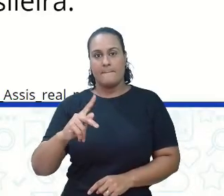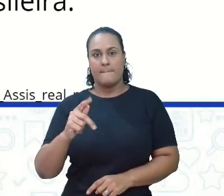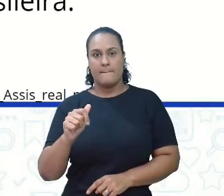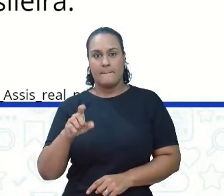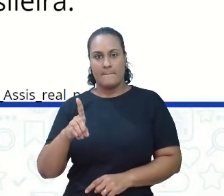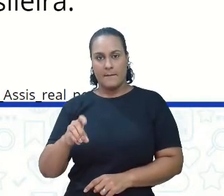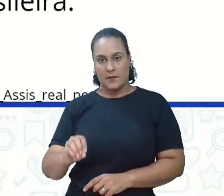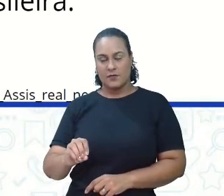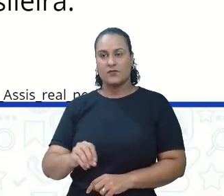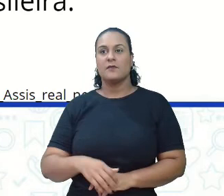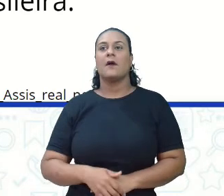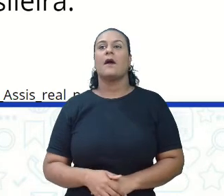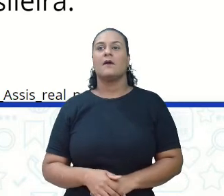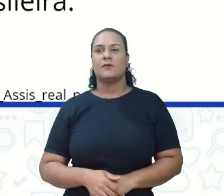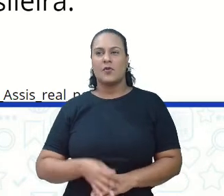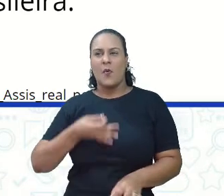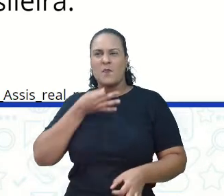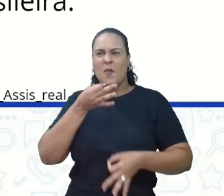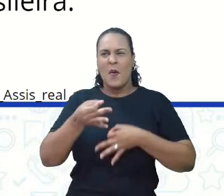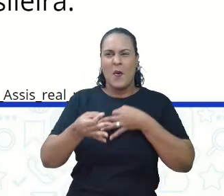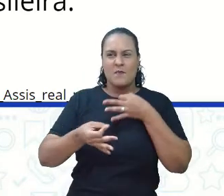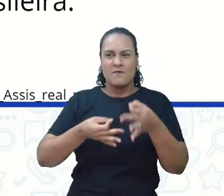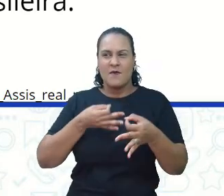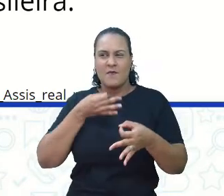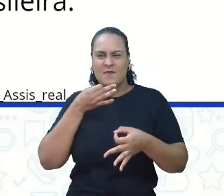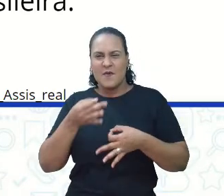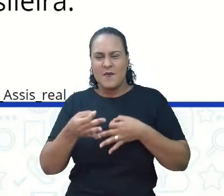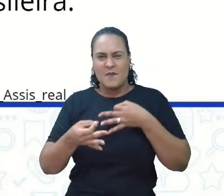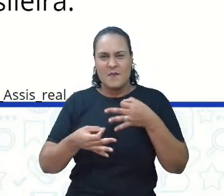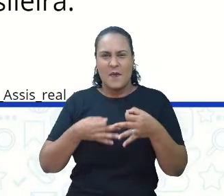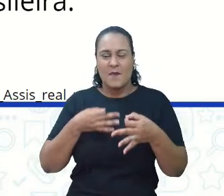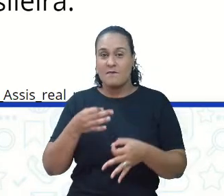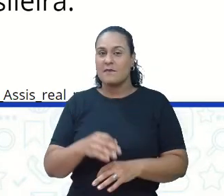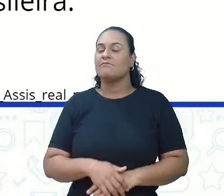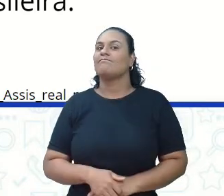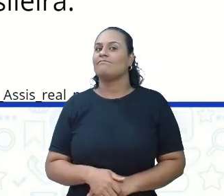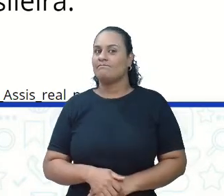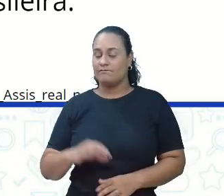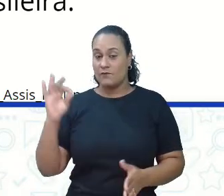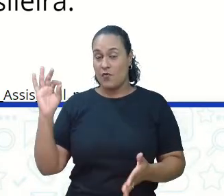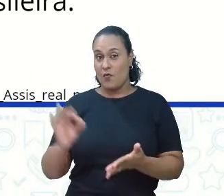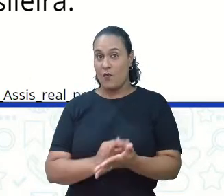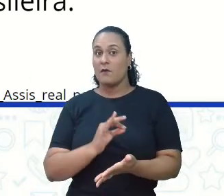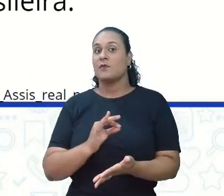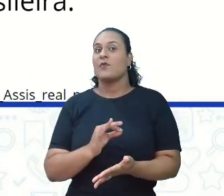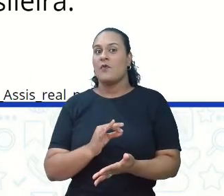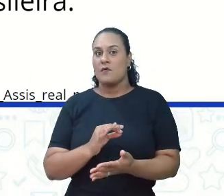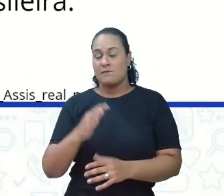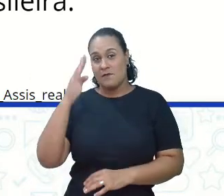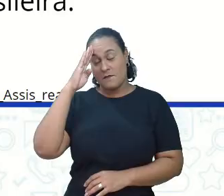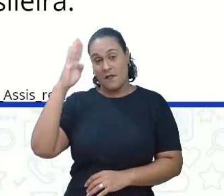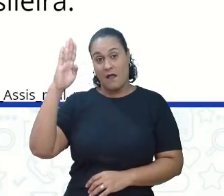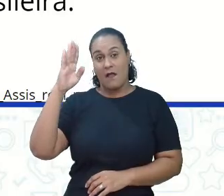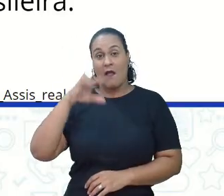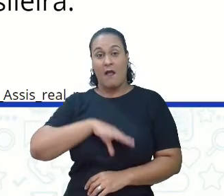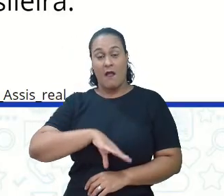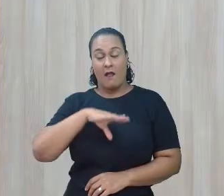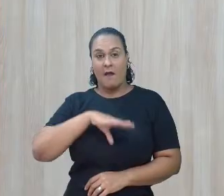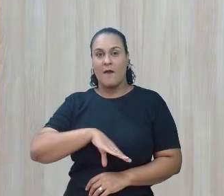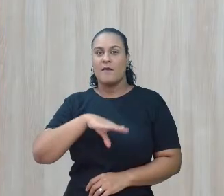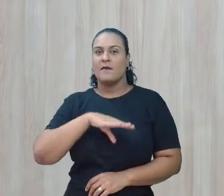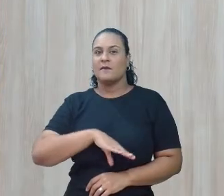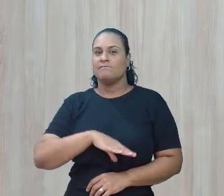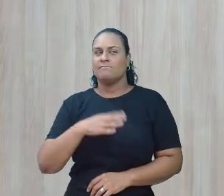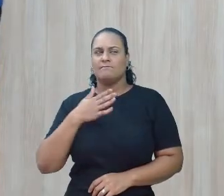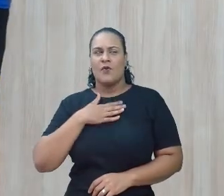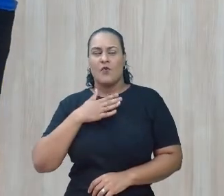nosso crítico, cínico, um dos maiores autores em língua portuguesa. Eu particularmente sou, nossa, muito